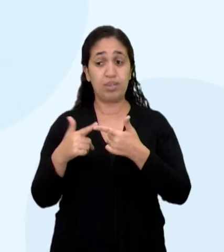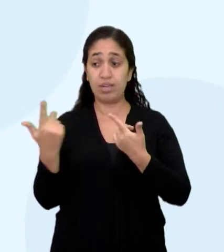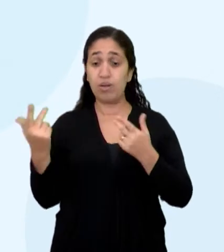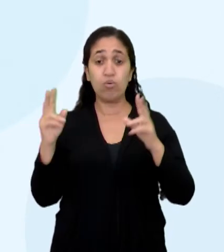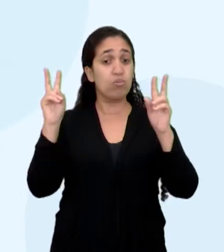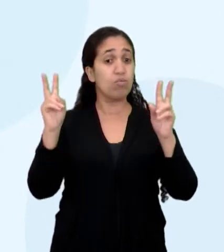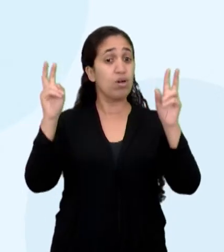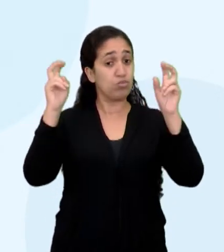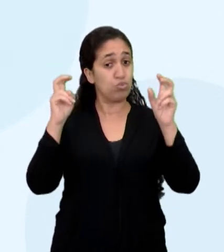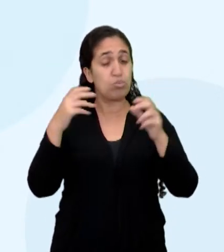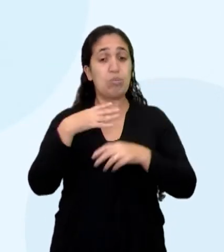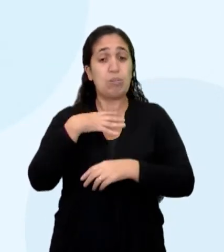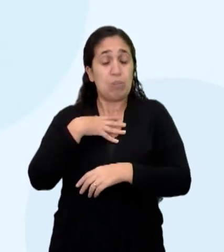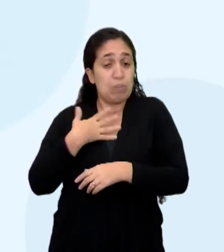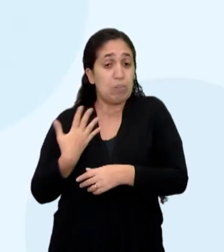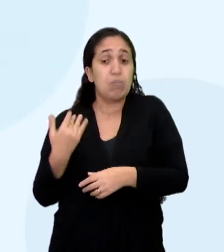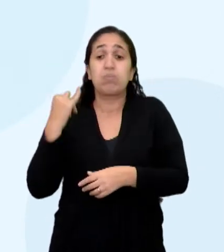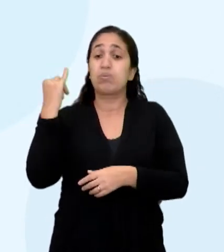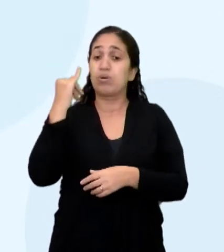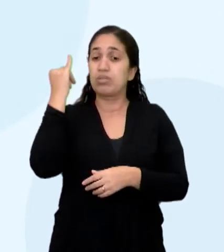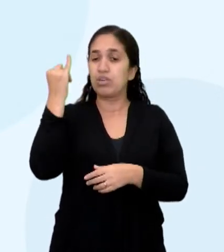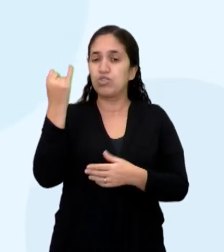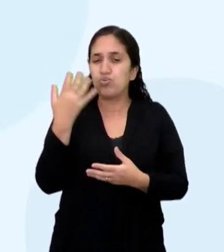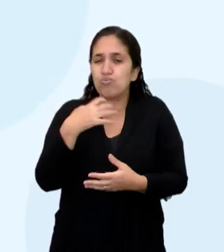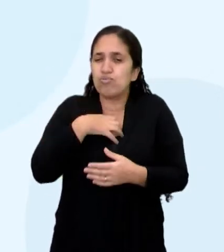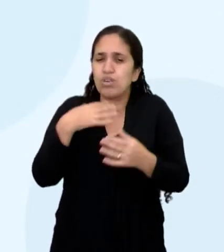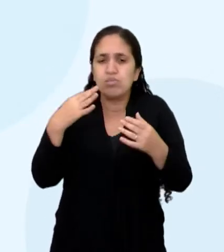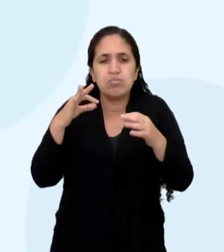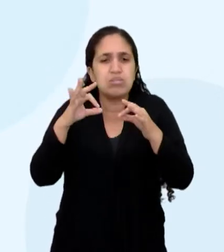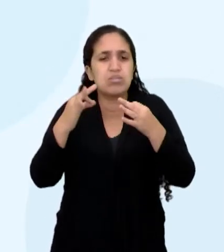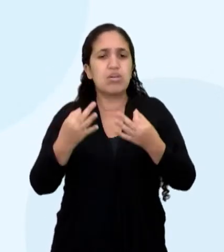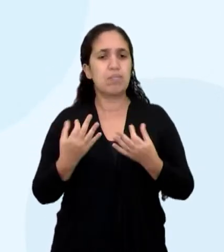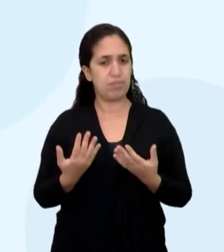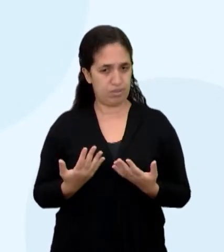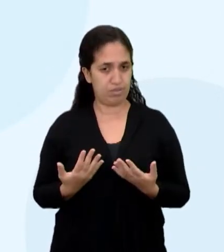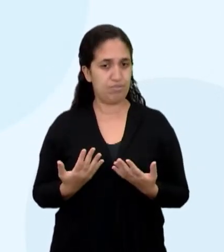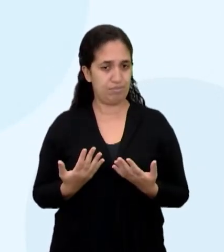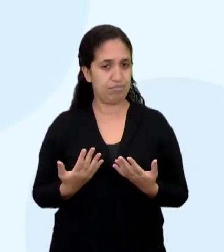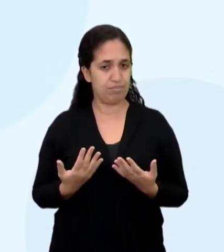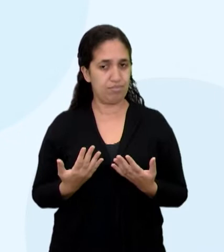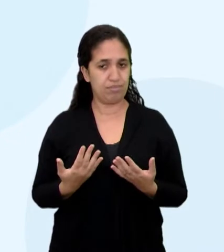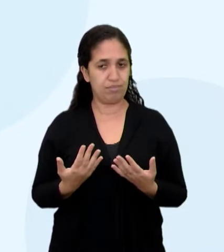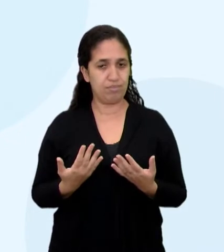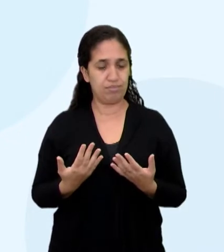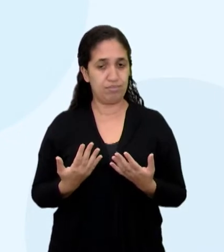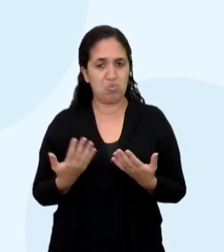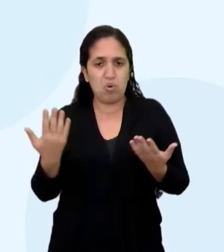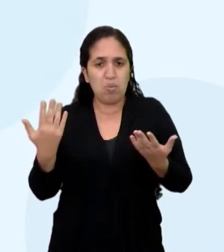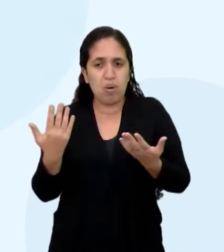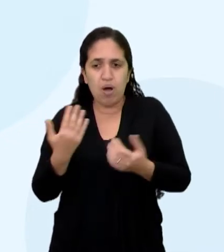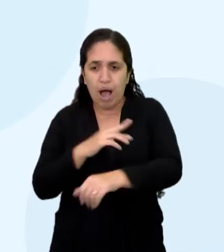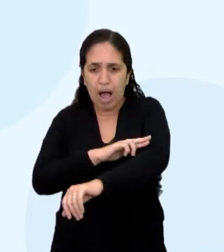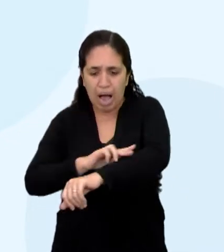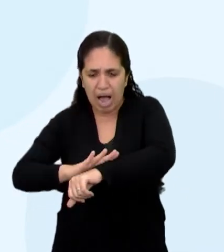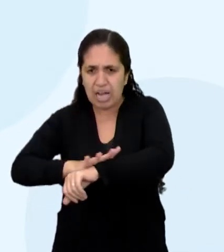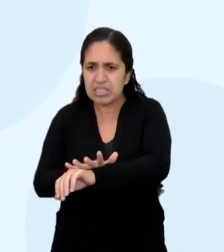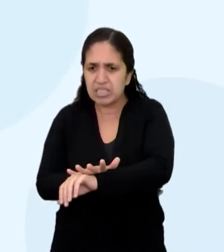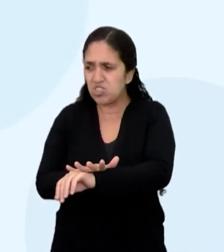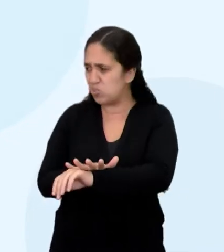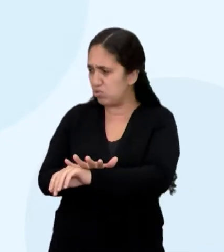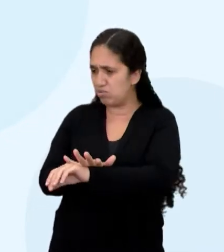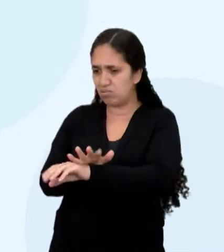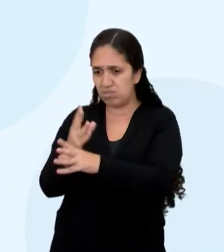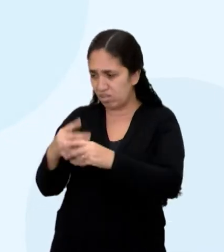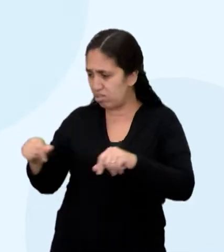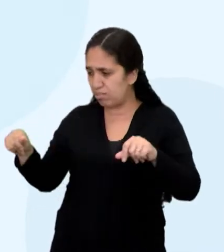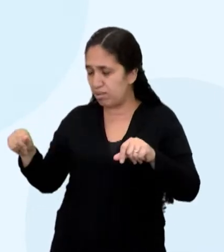assunto que para mim é super importante de forma simplista, né? Quando deixarmos de falar de racismo, ele desaparecerá como se racismo fosse assim, né? Deixou de falar, acabou, ninguém